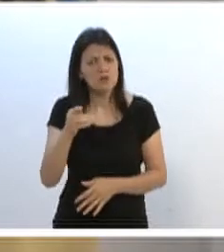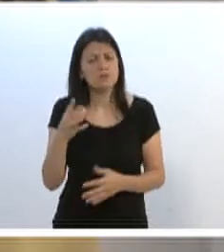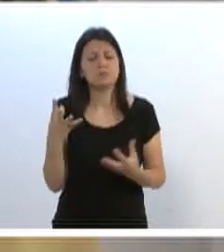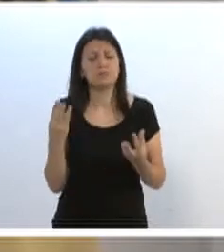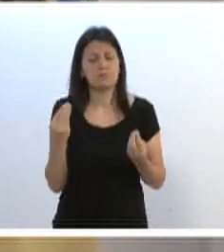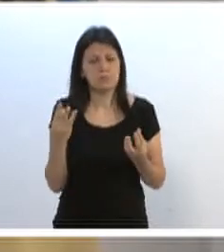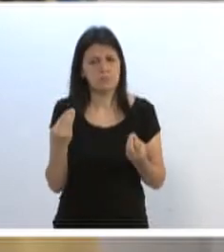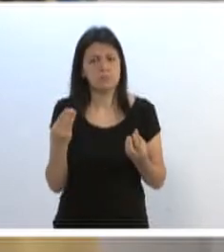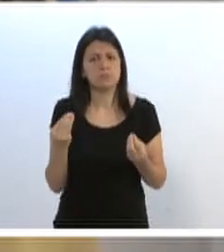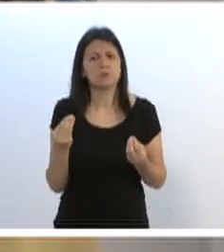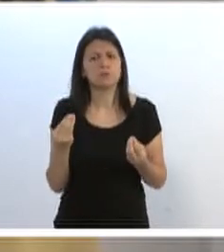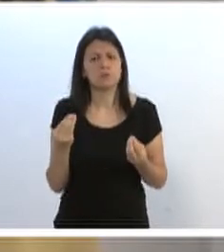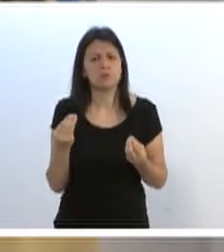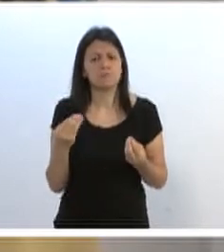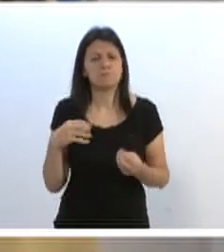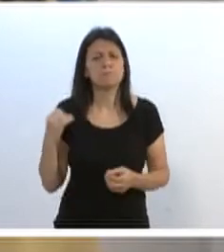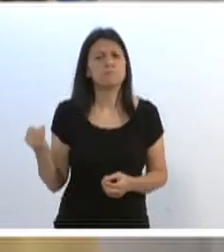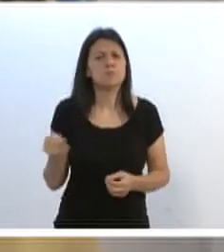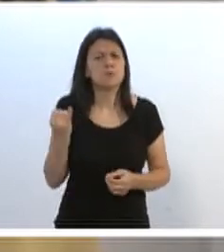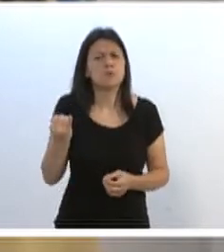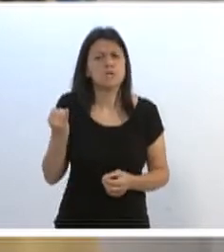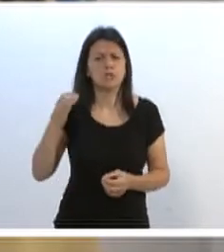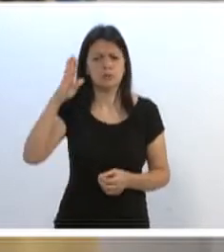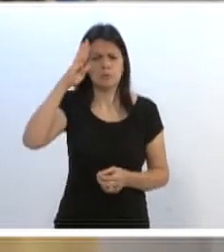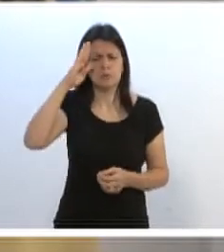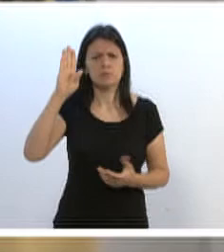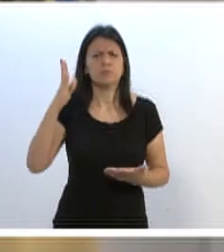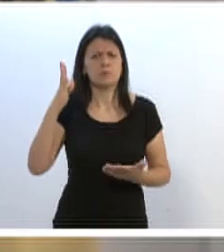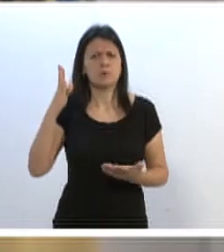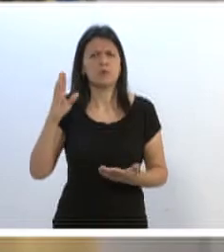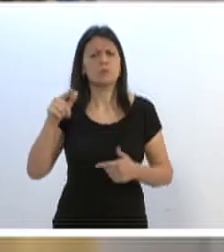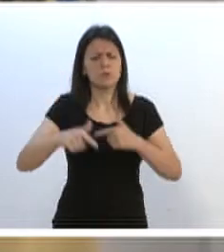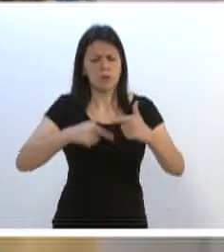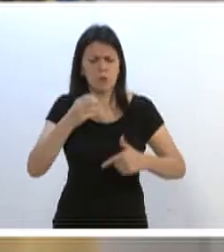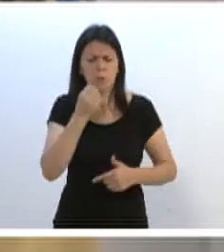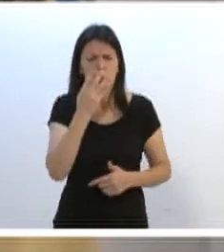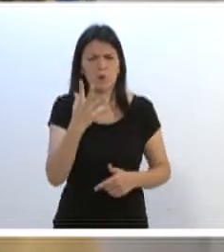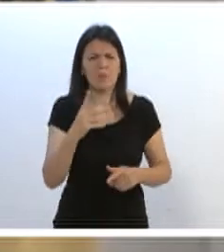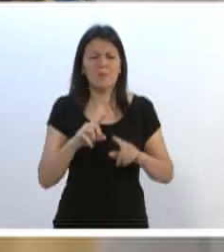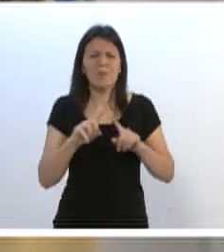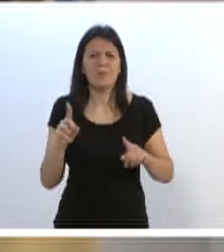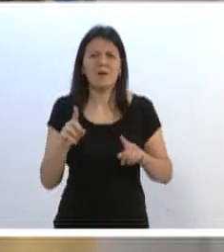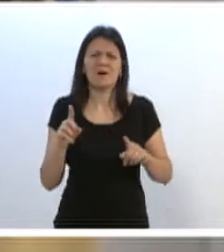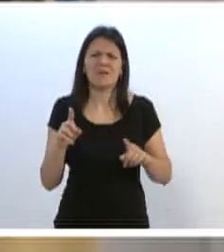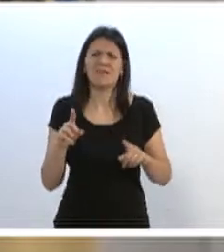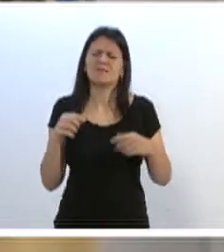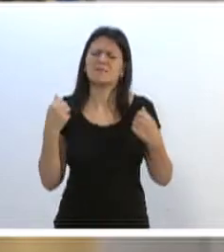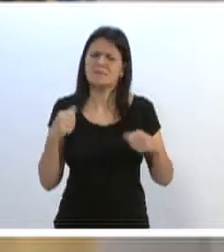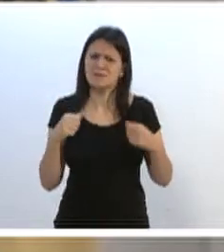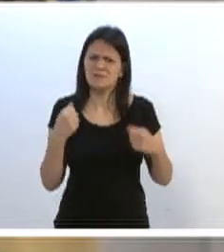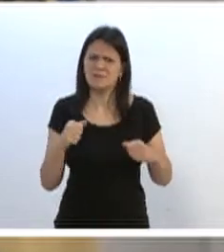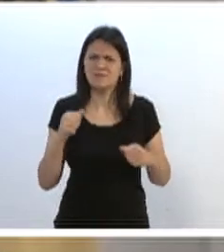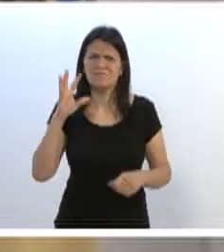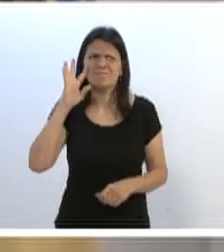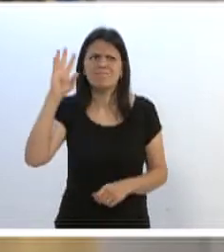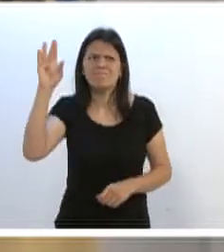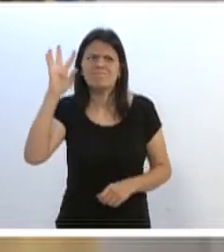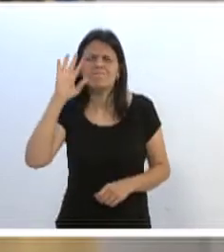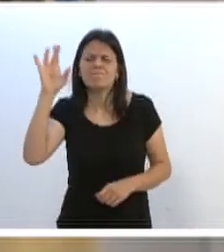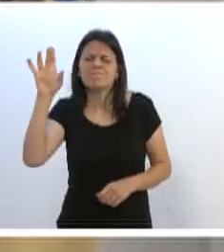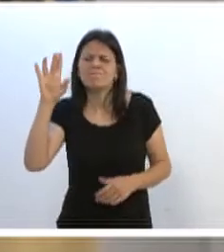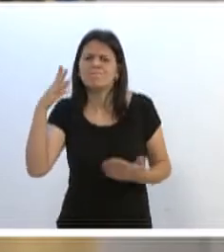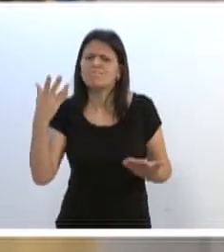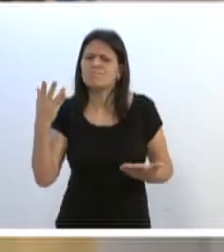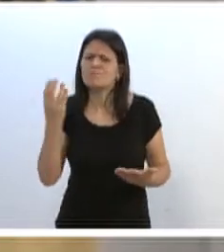maioria, ambos, né, militar ou agente, tem feito um bom trabalho, mas cabe, sem dúvida, uma reflexão sobre